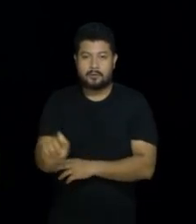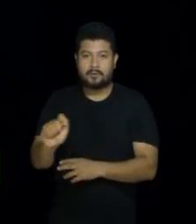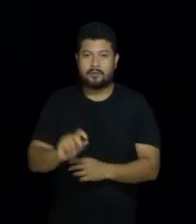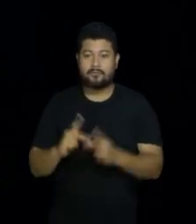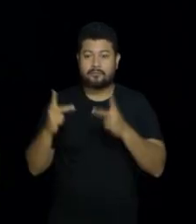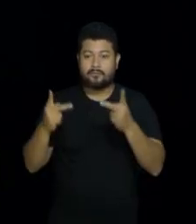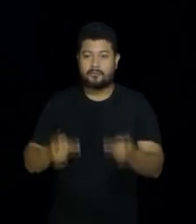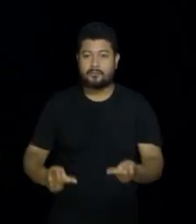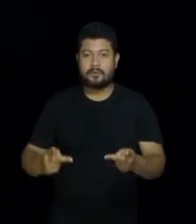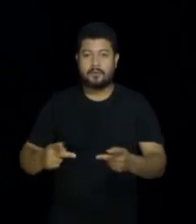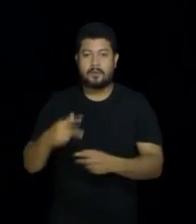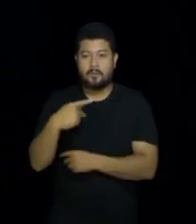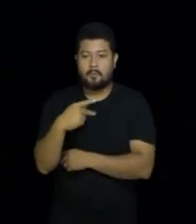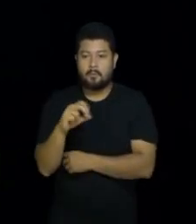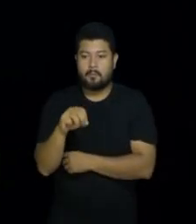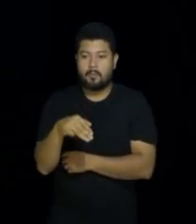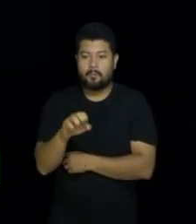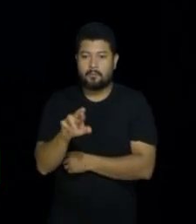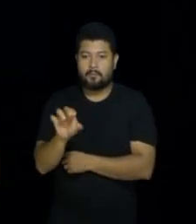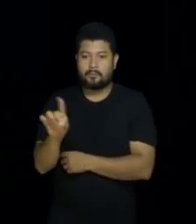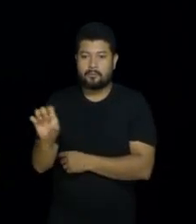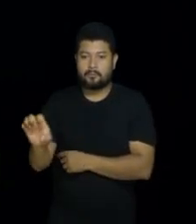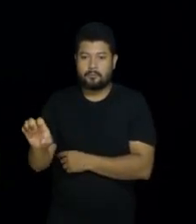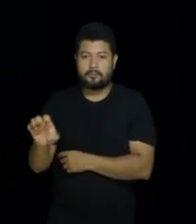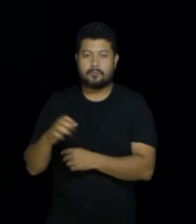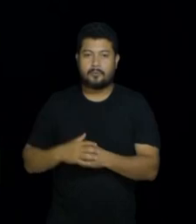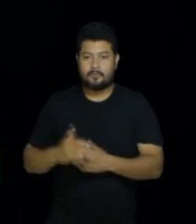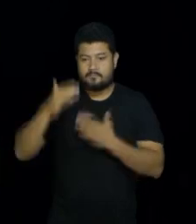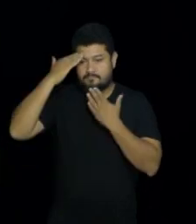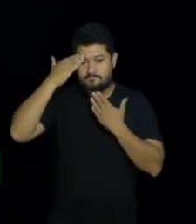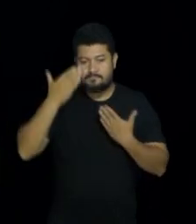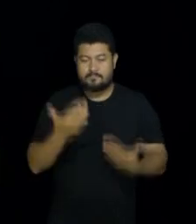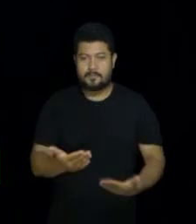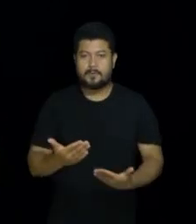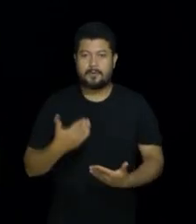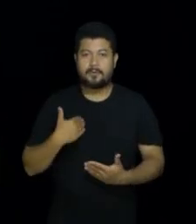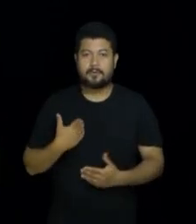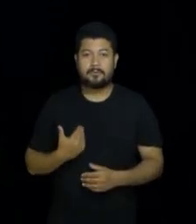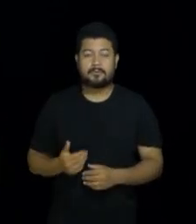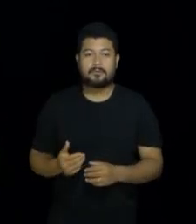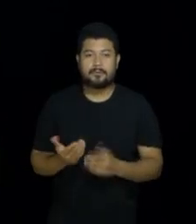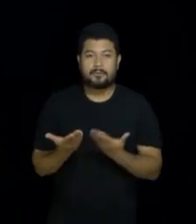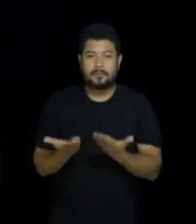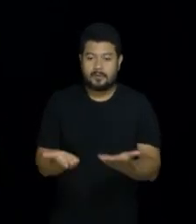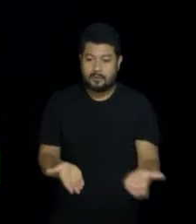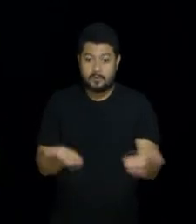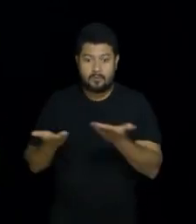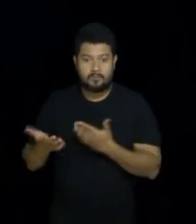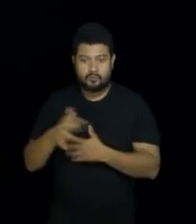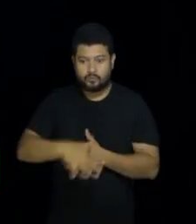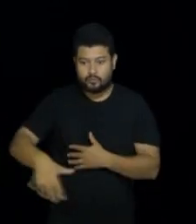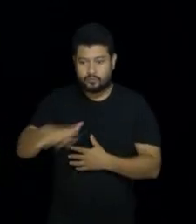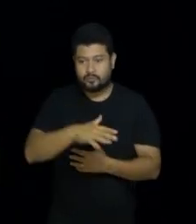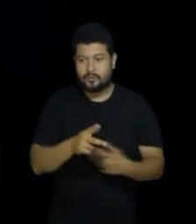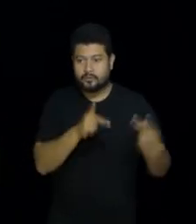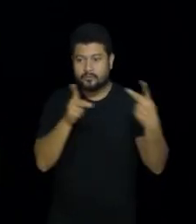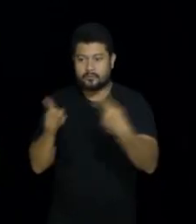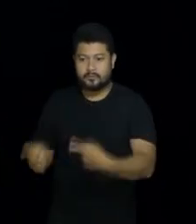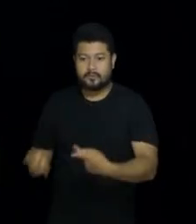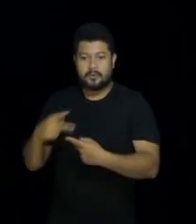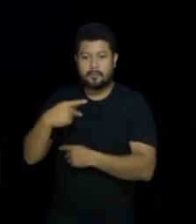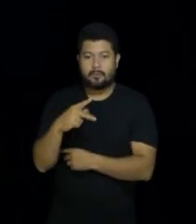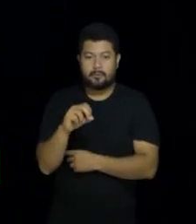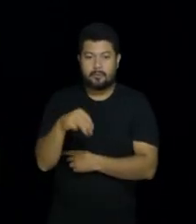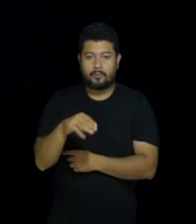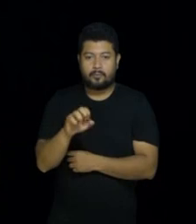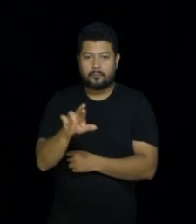entidade. Muito obrigado, deputado Napoleão. Bom, eu agradeço o espaço e convido todos a visitar Pomerode. Nossa cidade tem atrativos qualquer